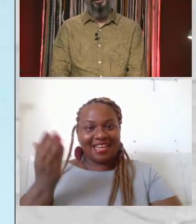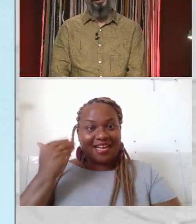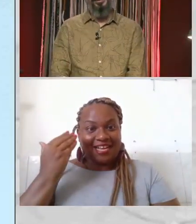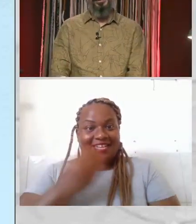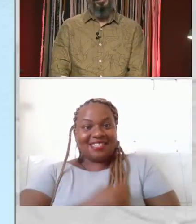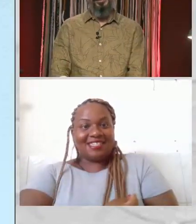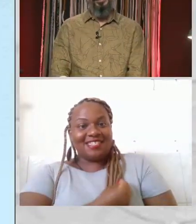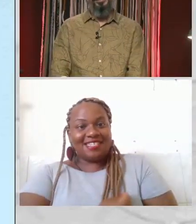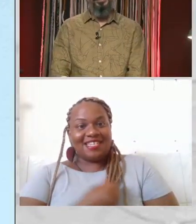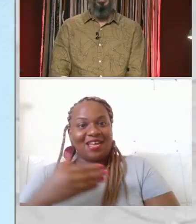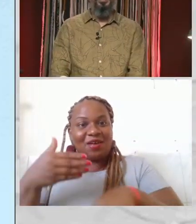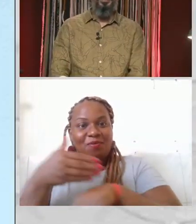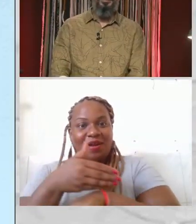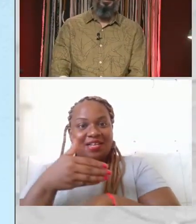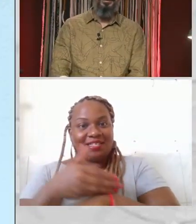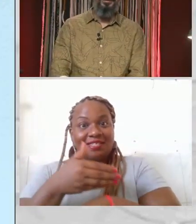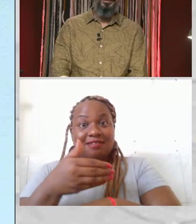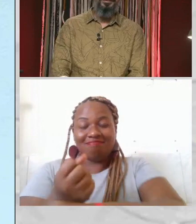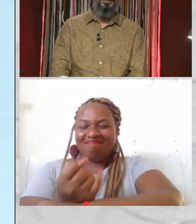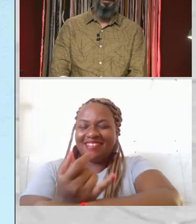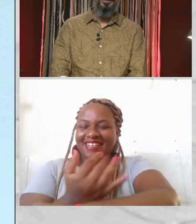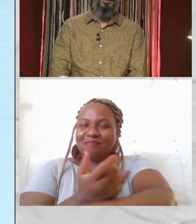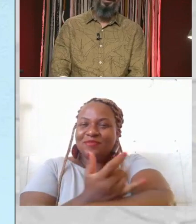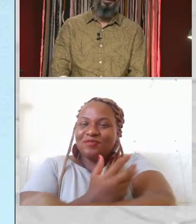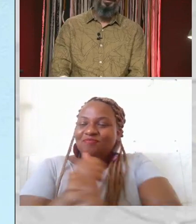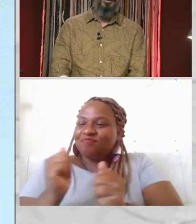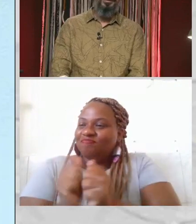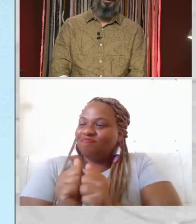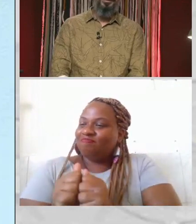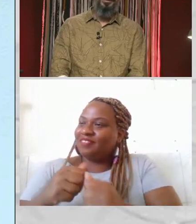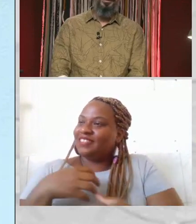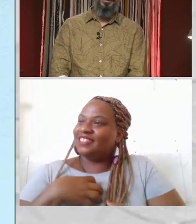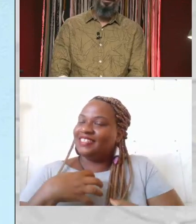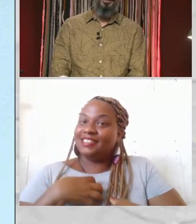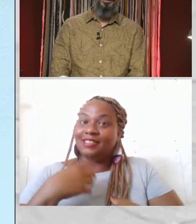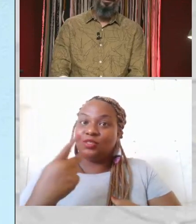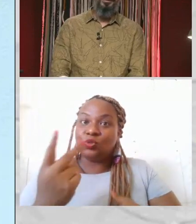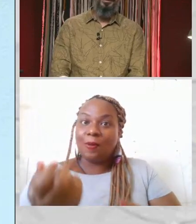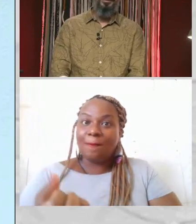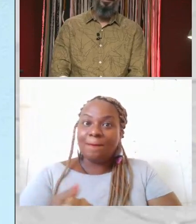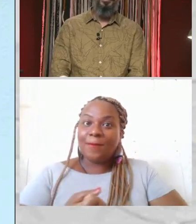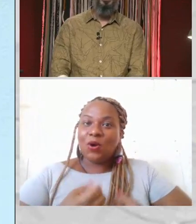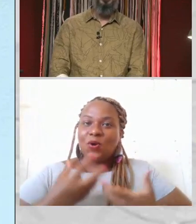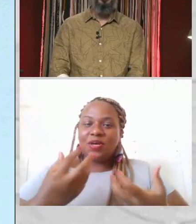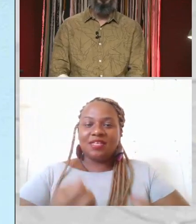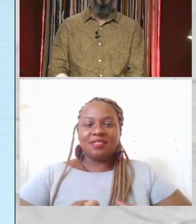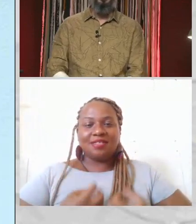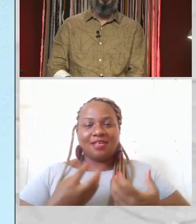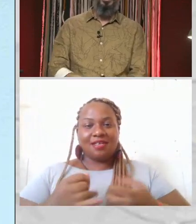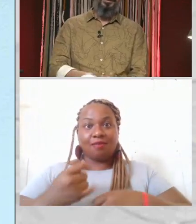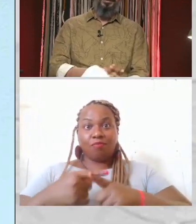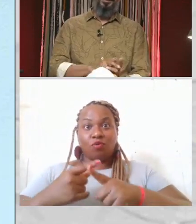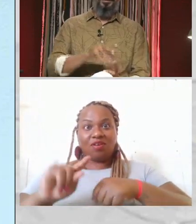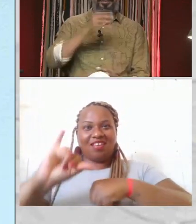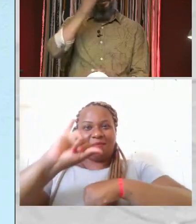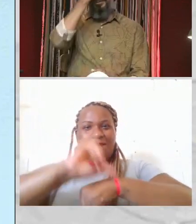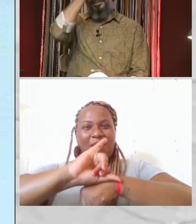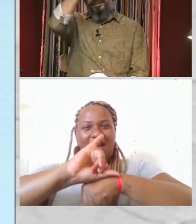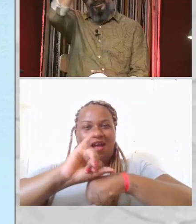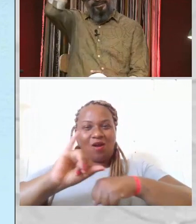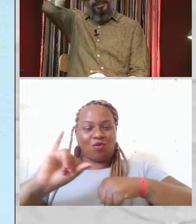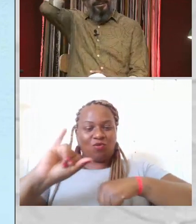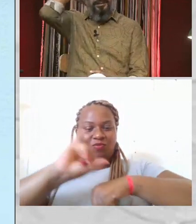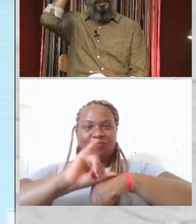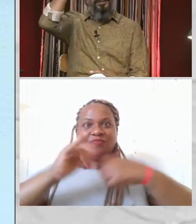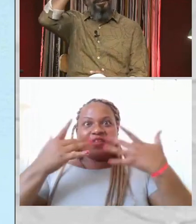emocionante, poder estar próximo e sentir sua poesia, porque esse lado do palco que Marcelino estava falando, realmente ele estremece